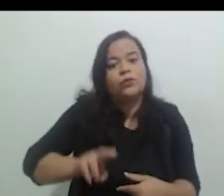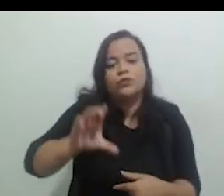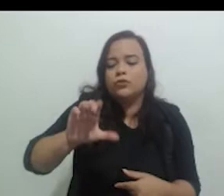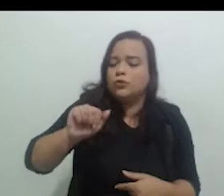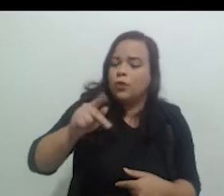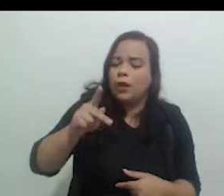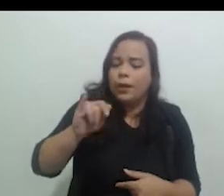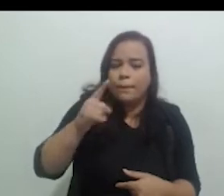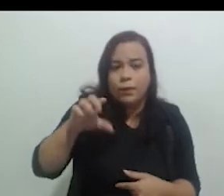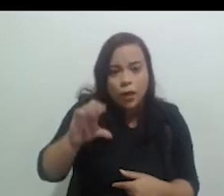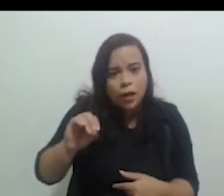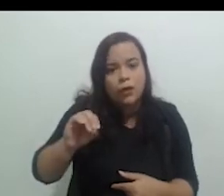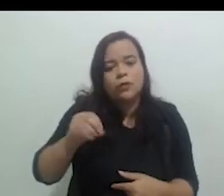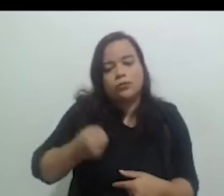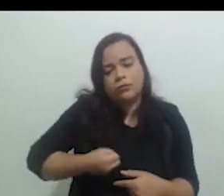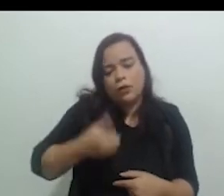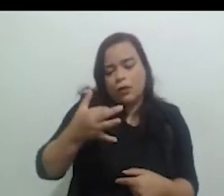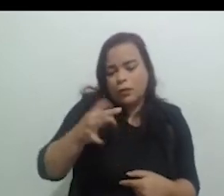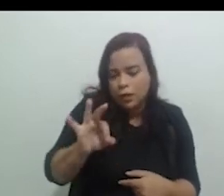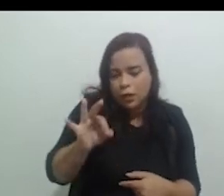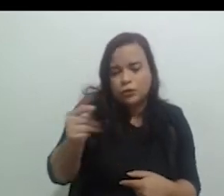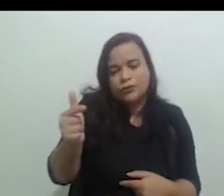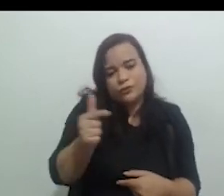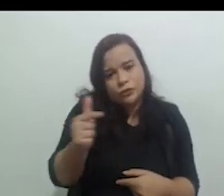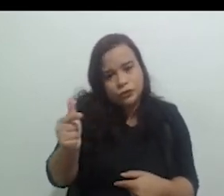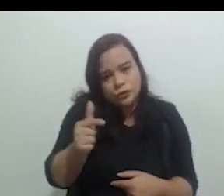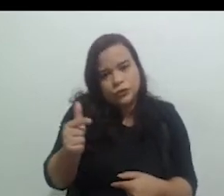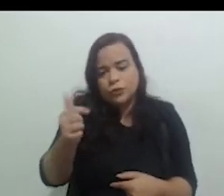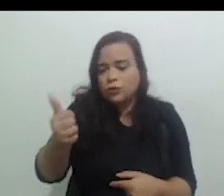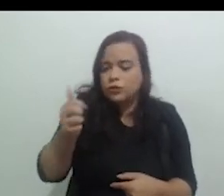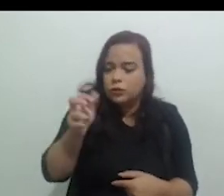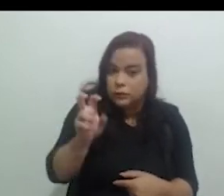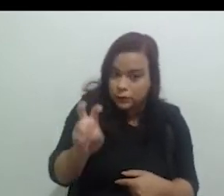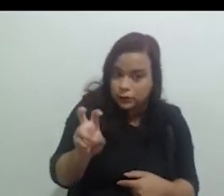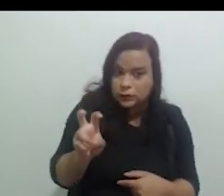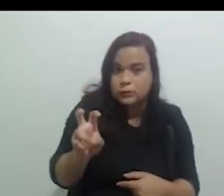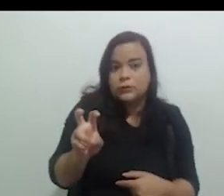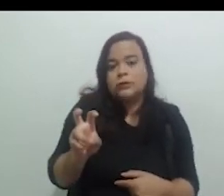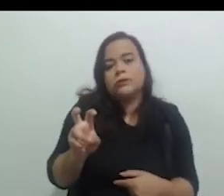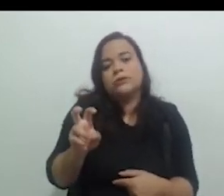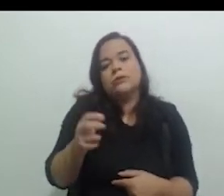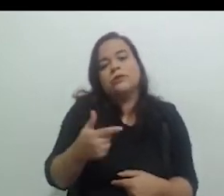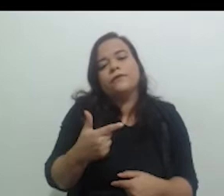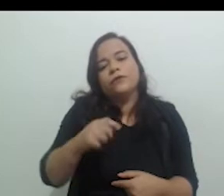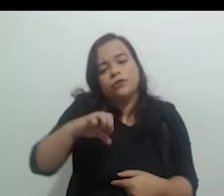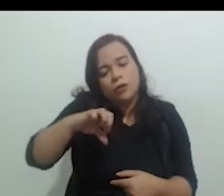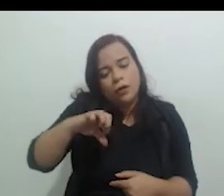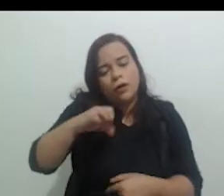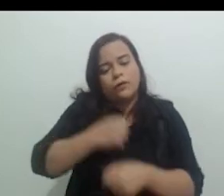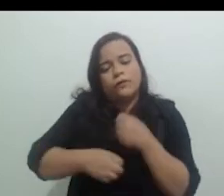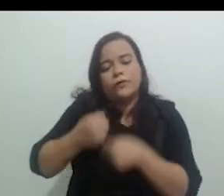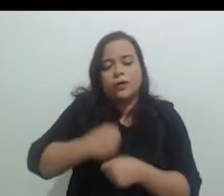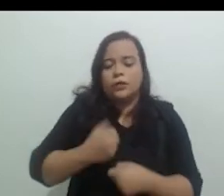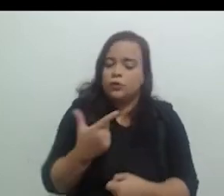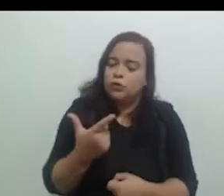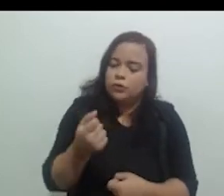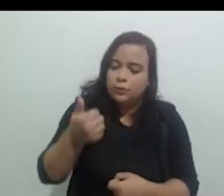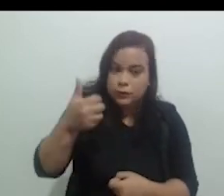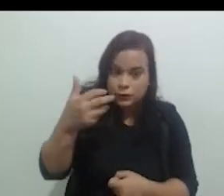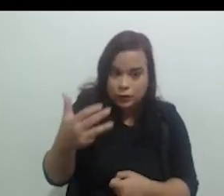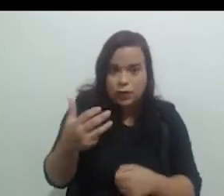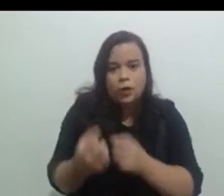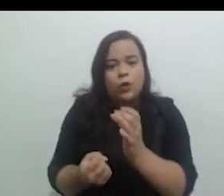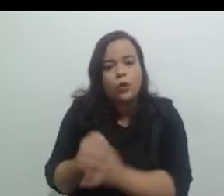disto 29, do ano de 2013, tendo como juízo de origem a comarca de Santa